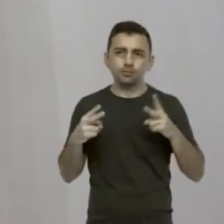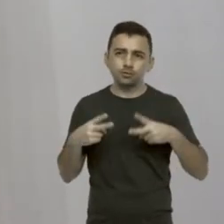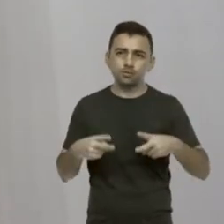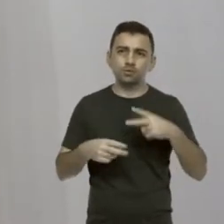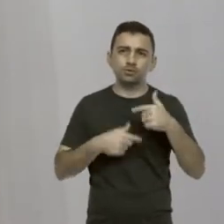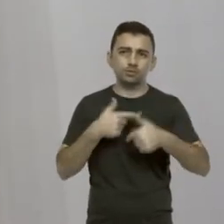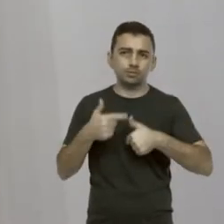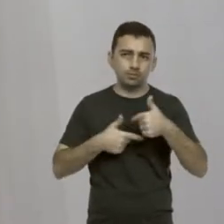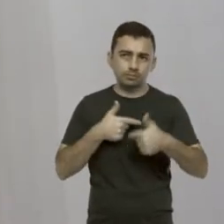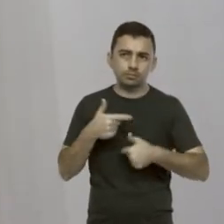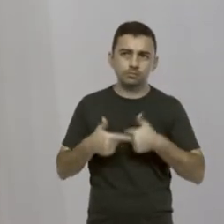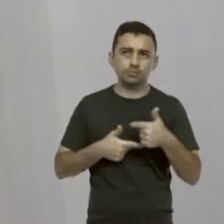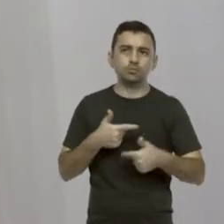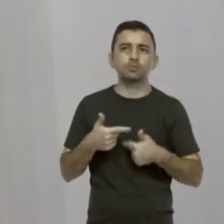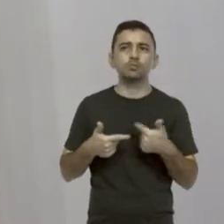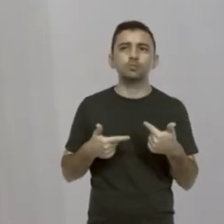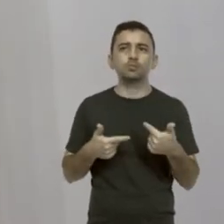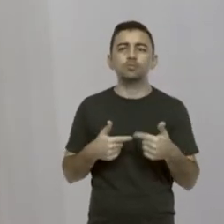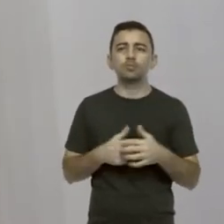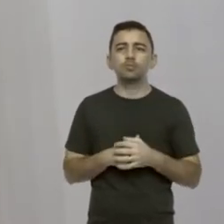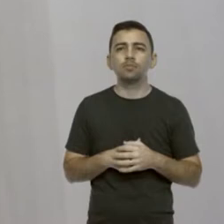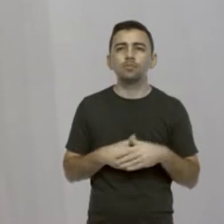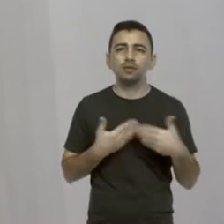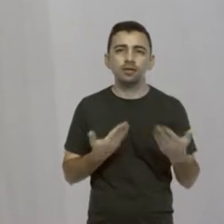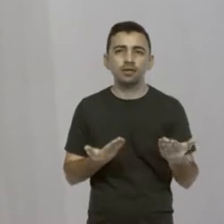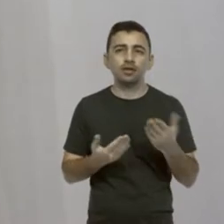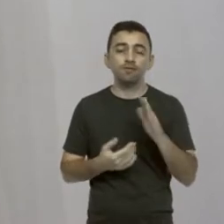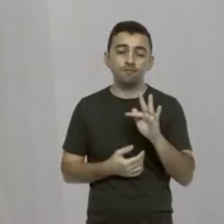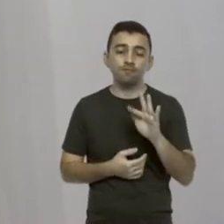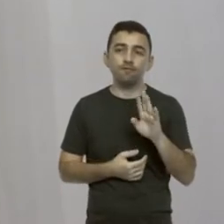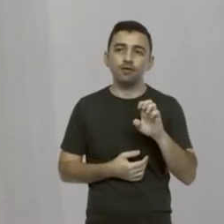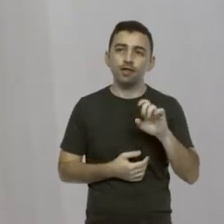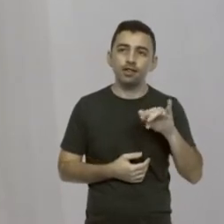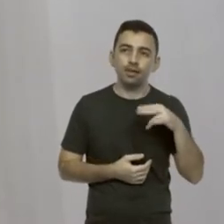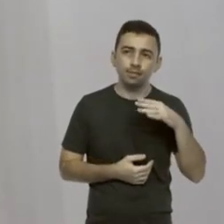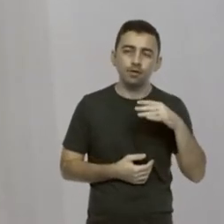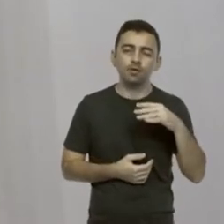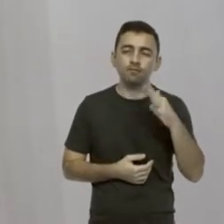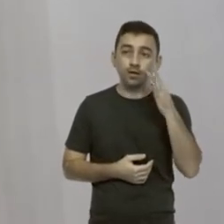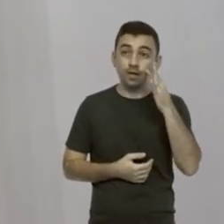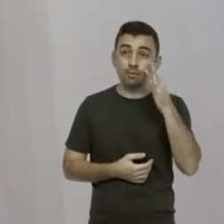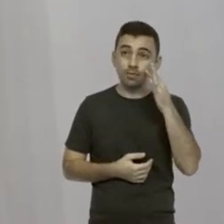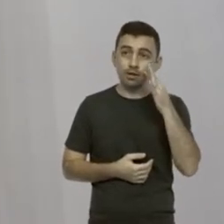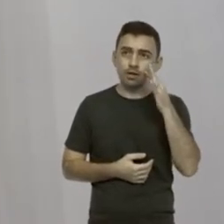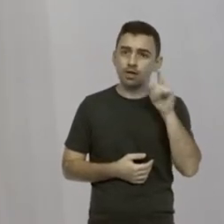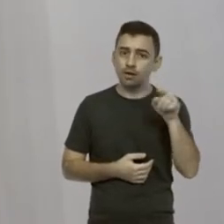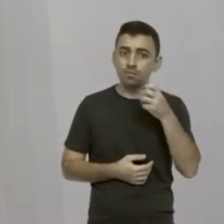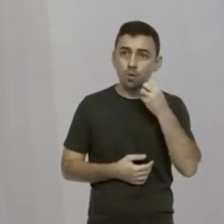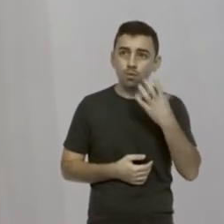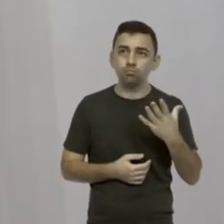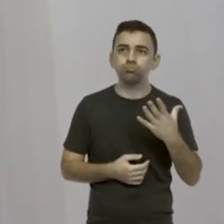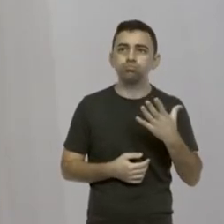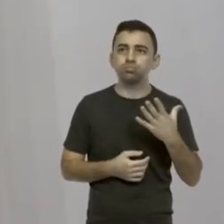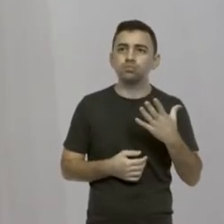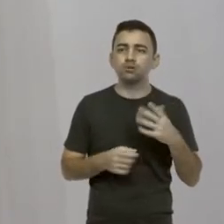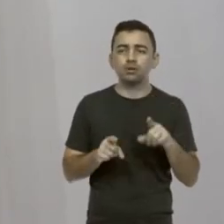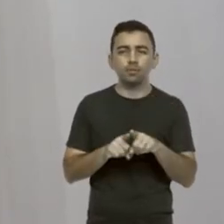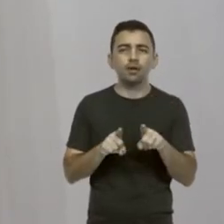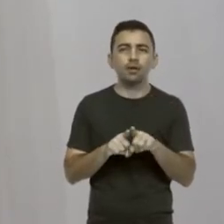trabalhos. O trabalho que o nosso querido Felipe fez, estava fazendo e vai fazer depois também, para o bem-estar de